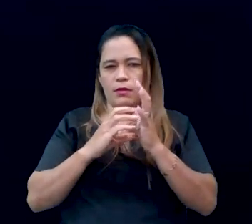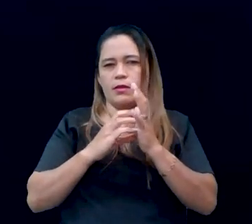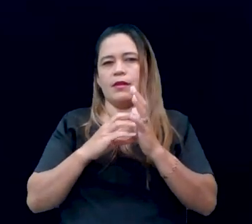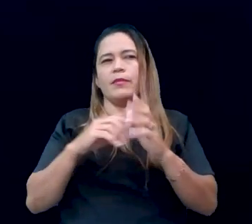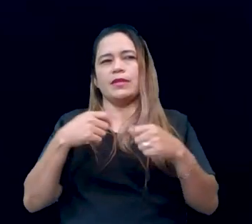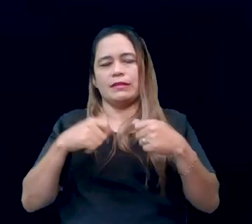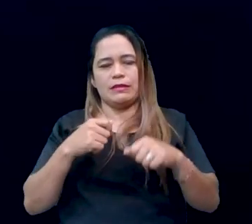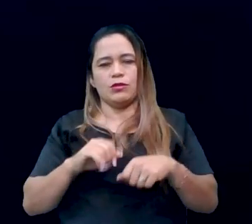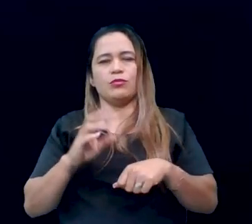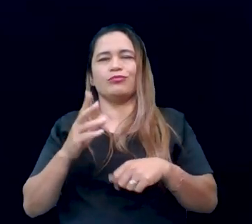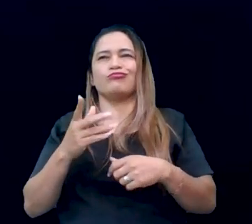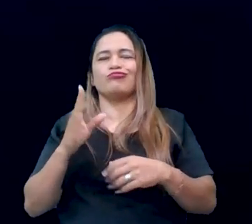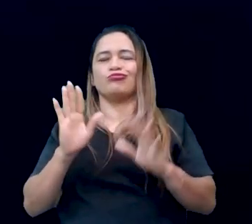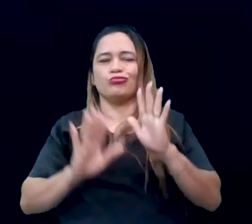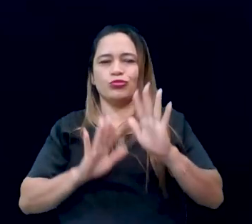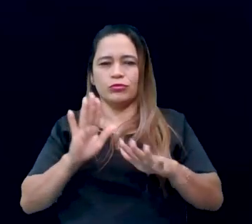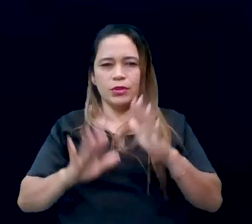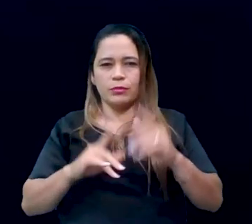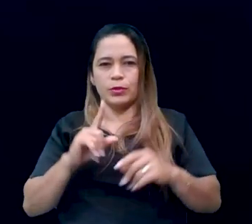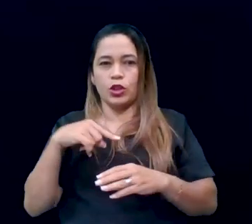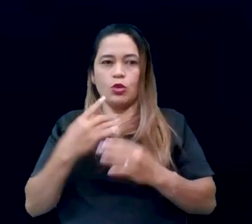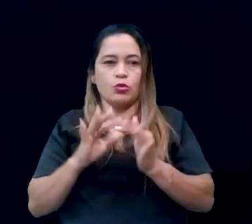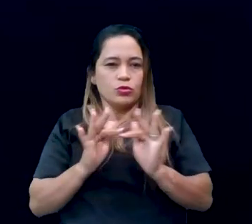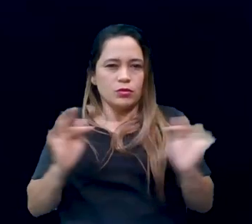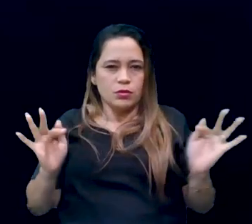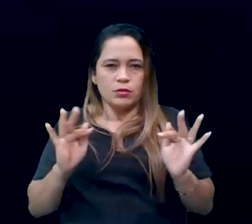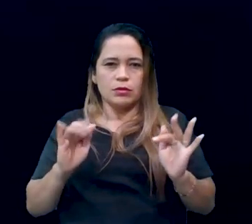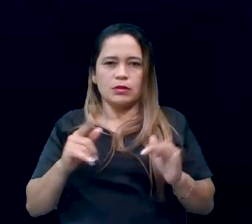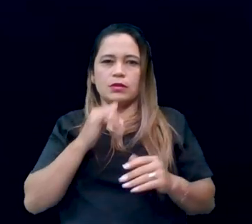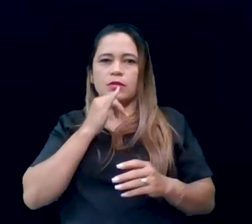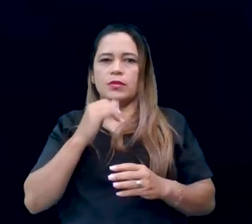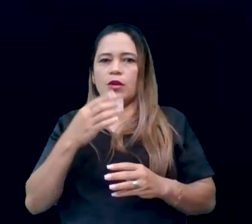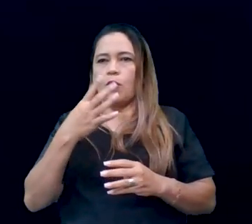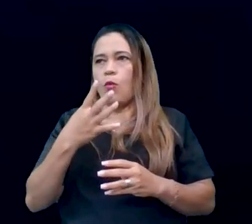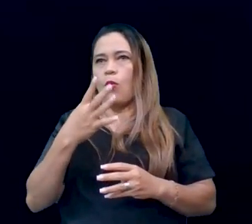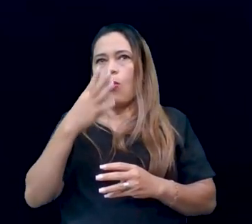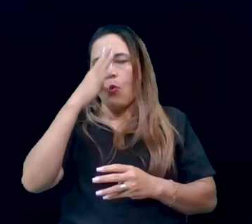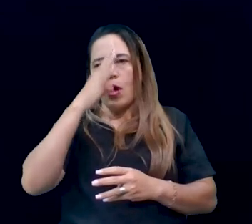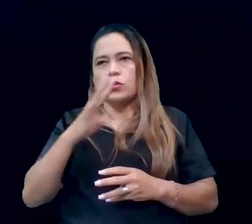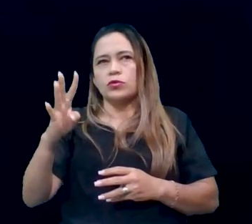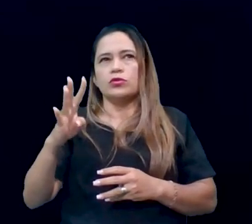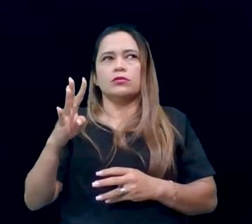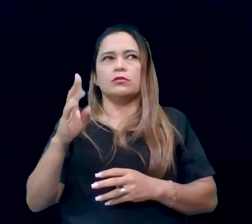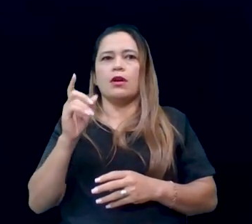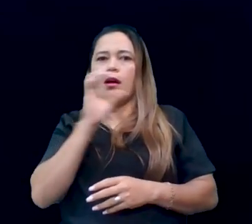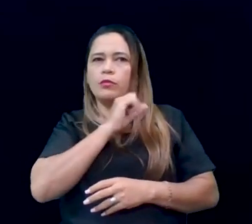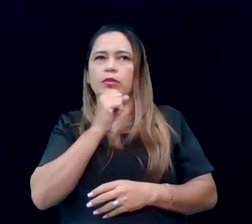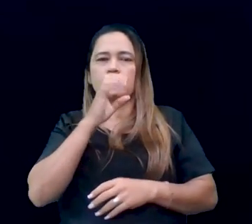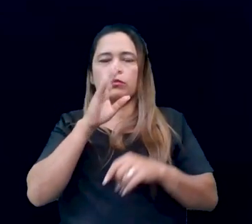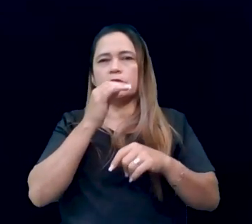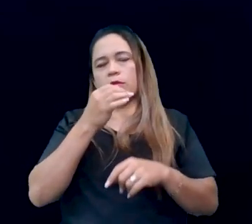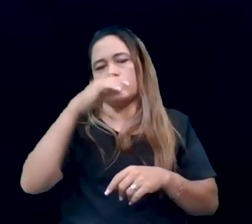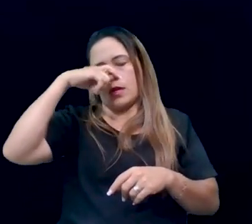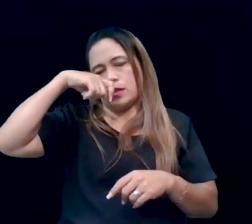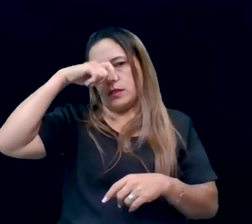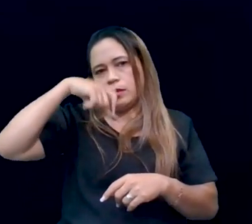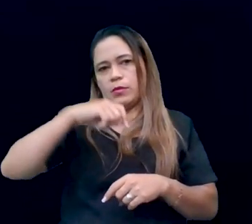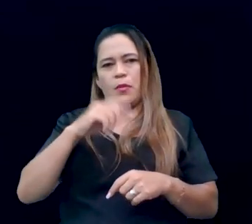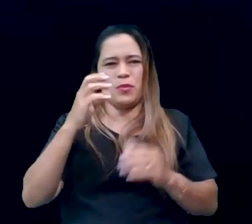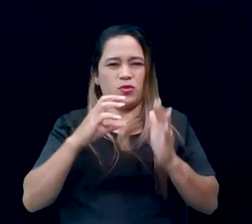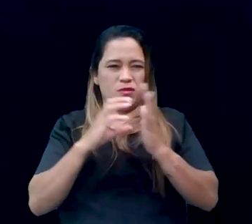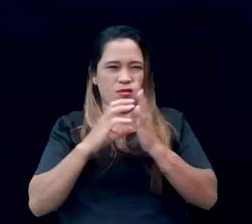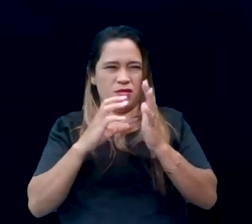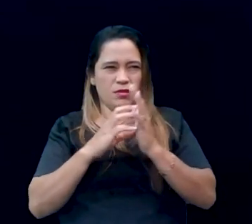muito cuidado com coisas muito simples, que para nós, por exemplo, em 3, 4 dias se resolve, como uma gripe. Mas para uma pessoa aidética em fase aguda